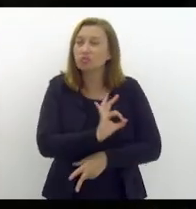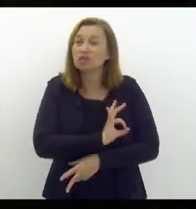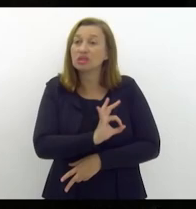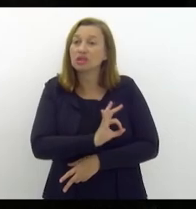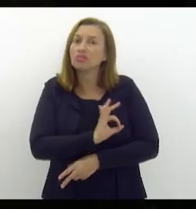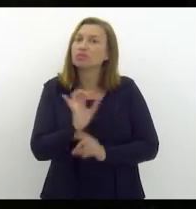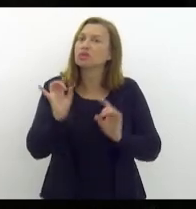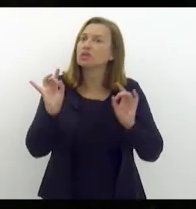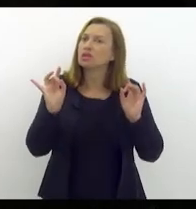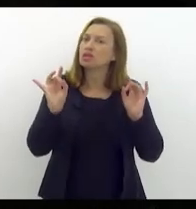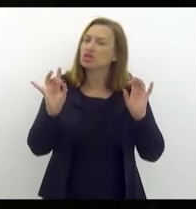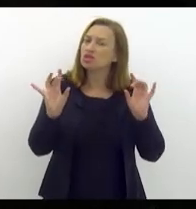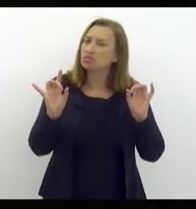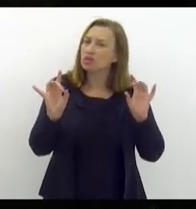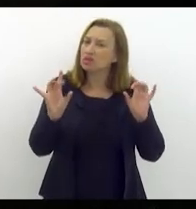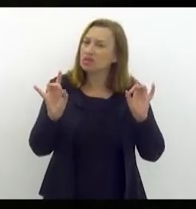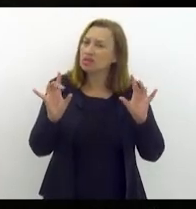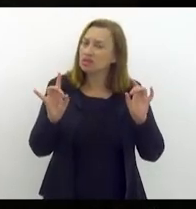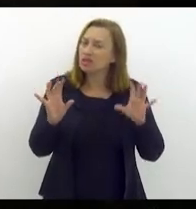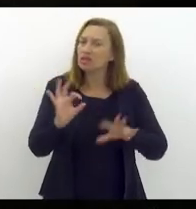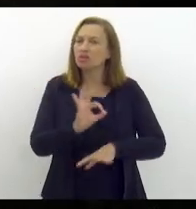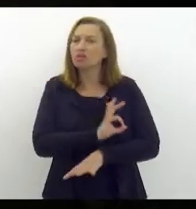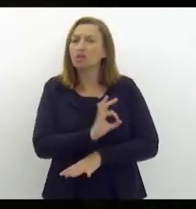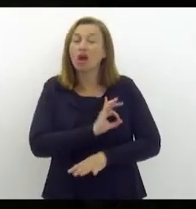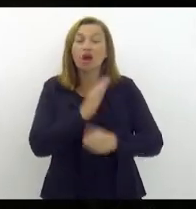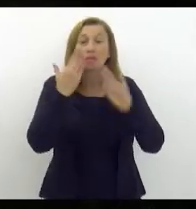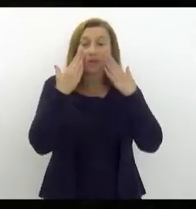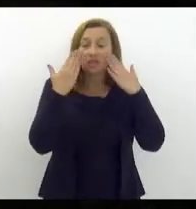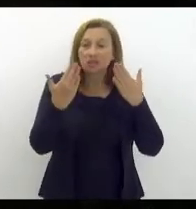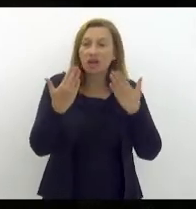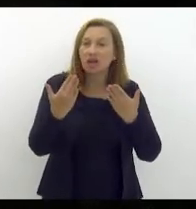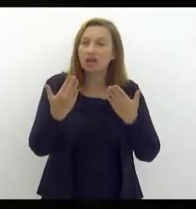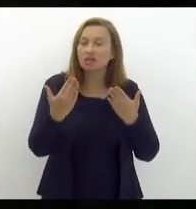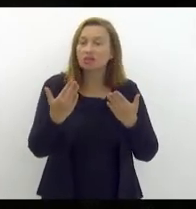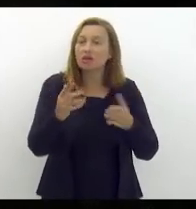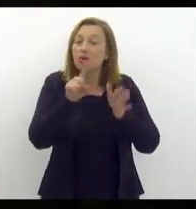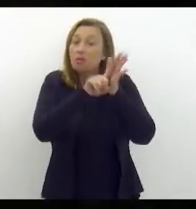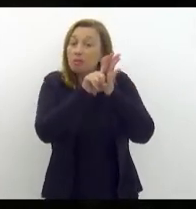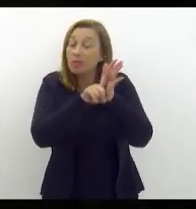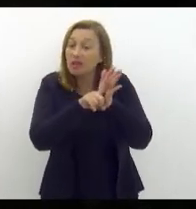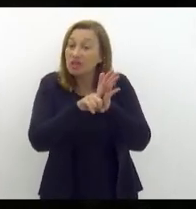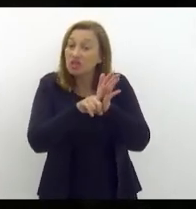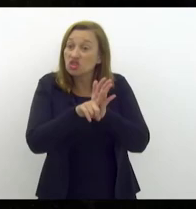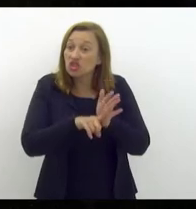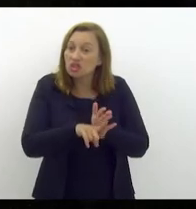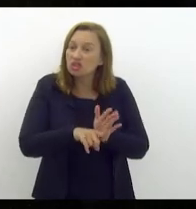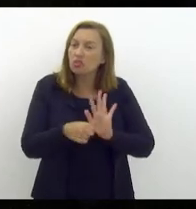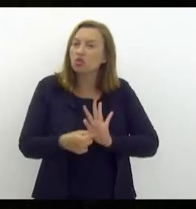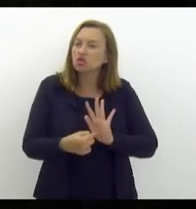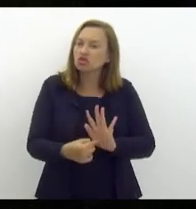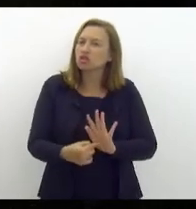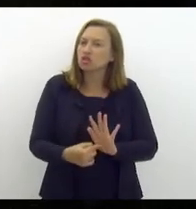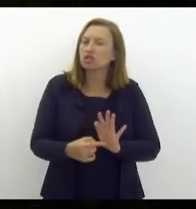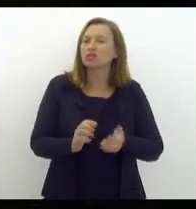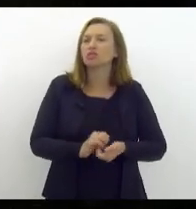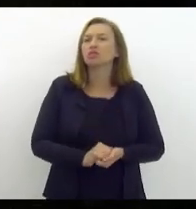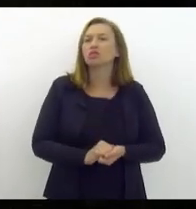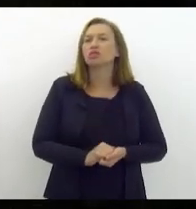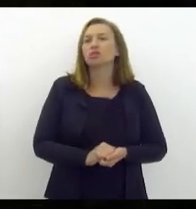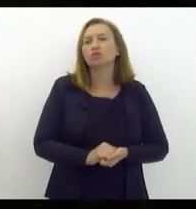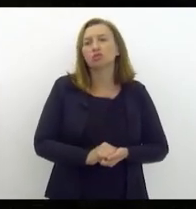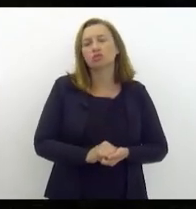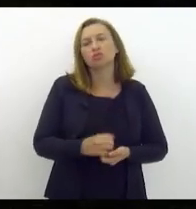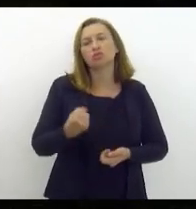e especialistas que nos apresentaram, inclusive, pesquisas dizendo que um dos